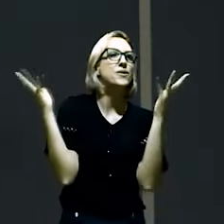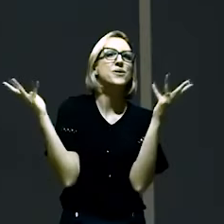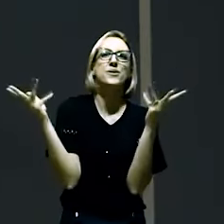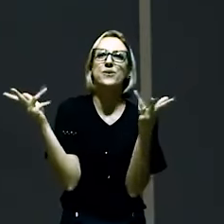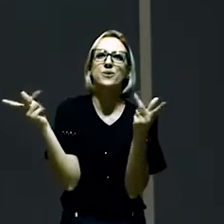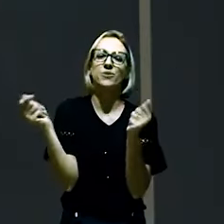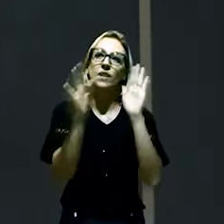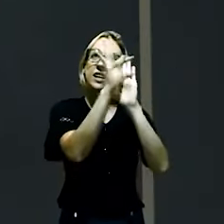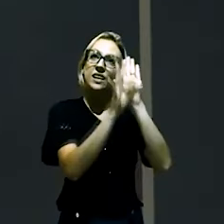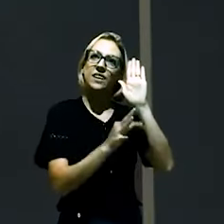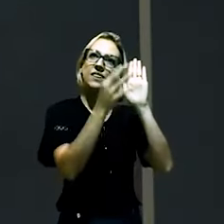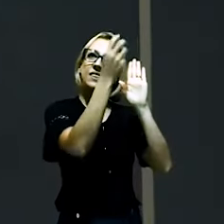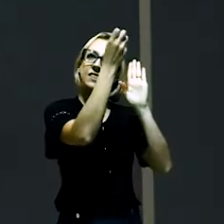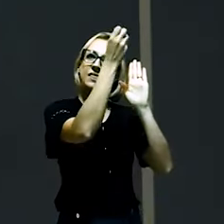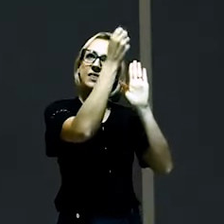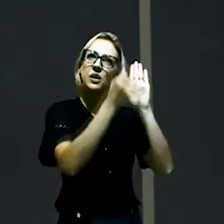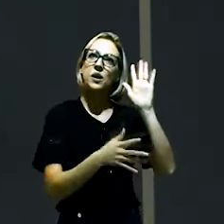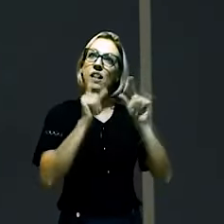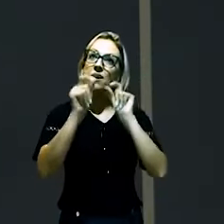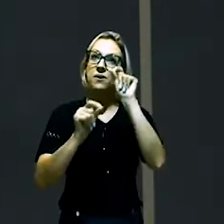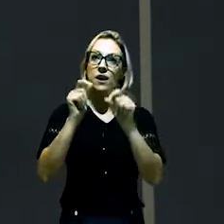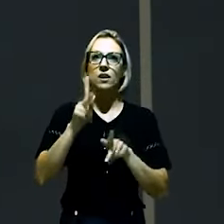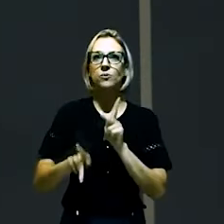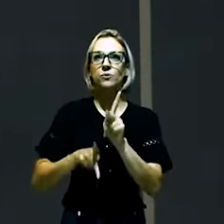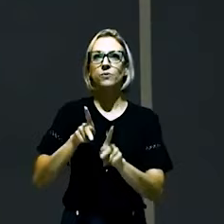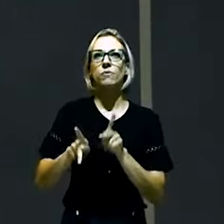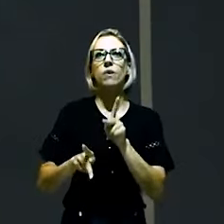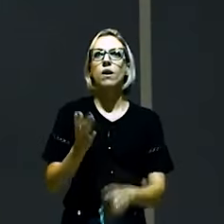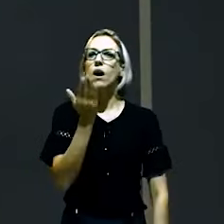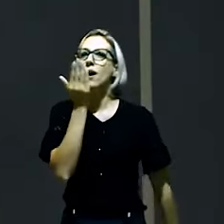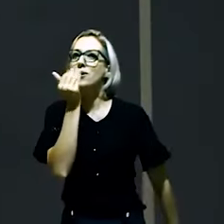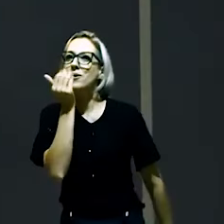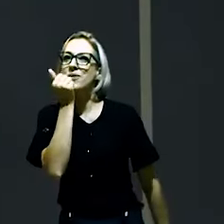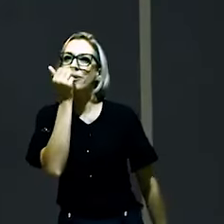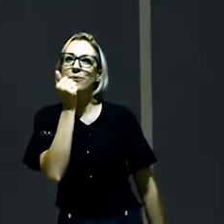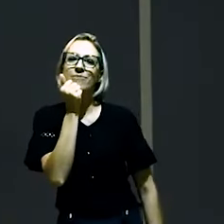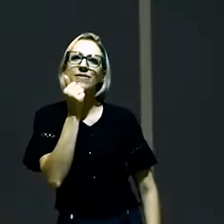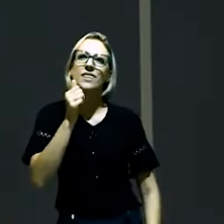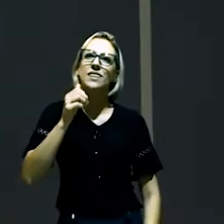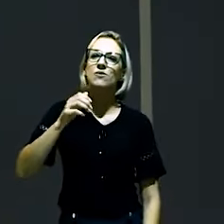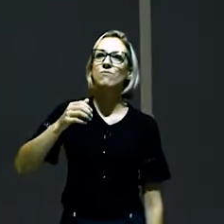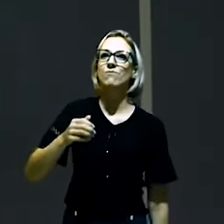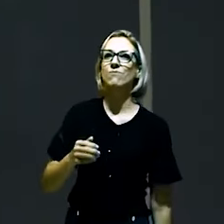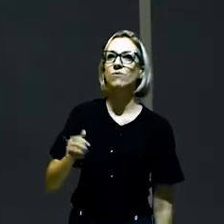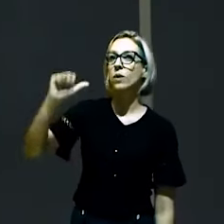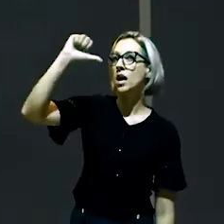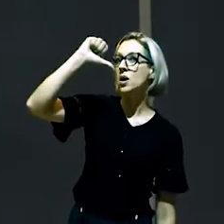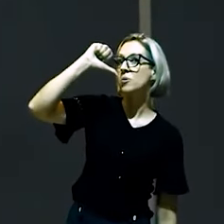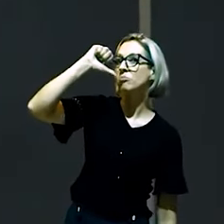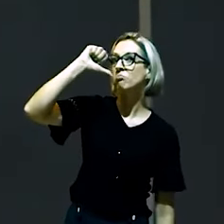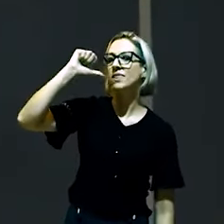o povo comia, bebia e se alegrava. Olha